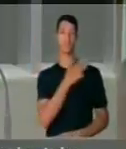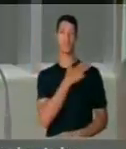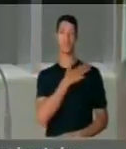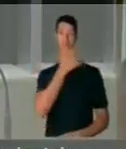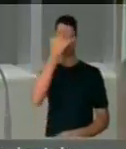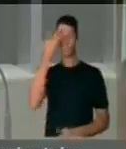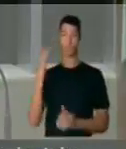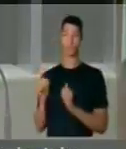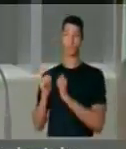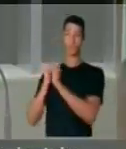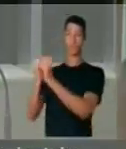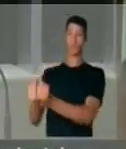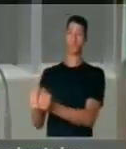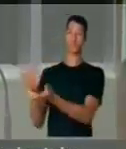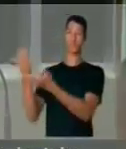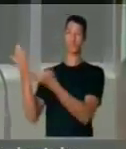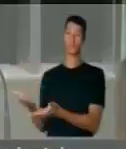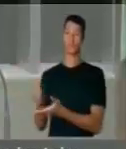são ligados a ela.